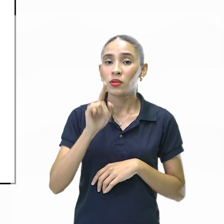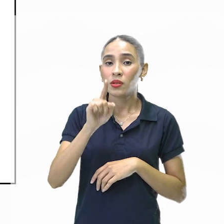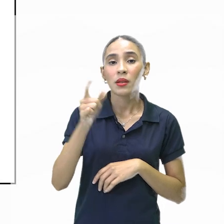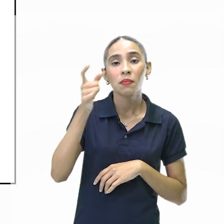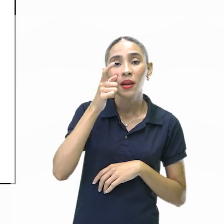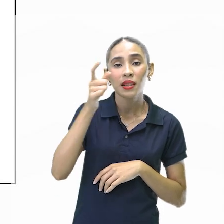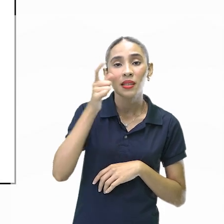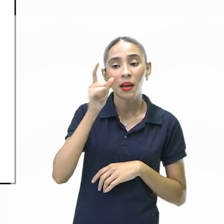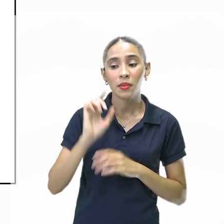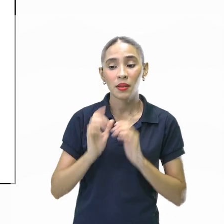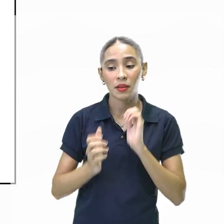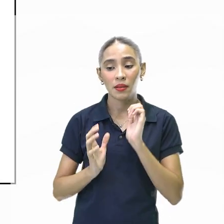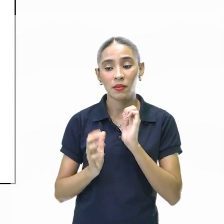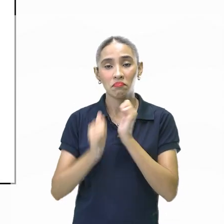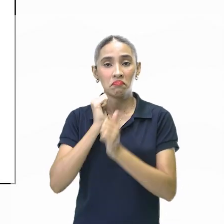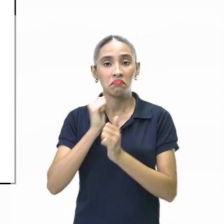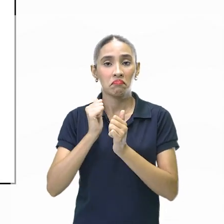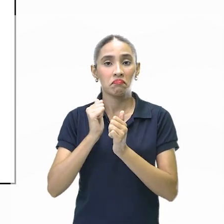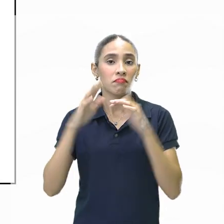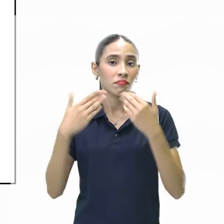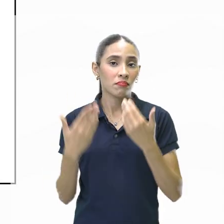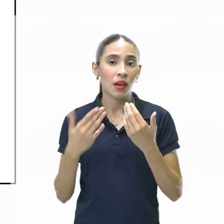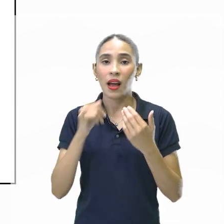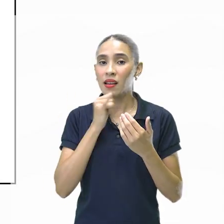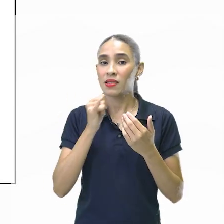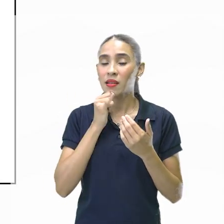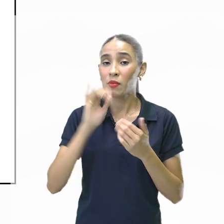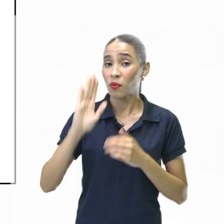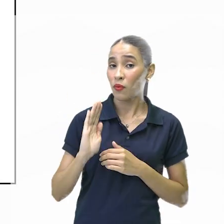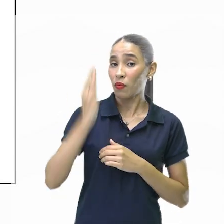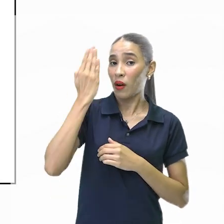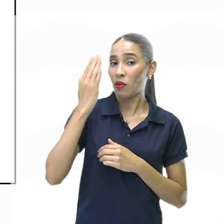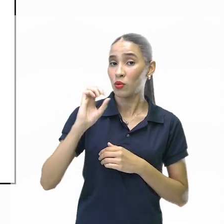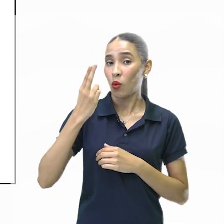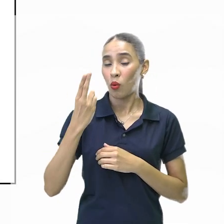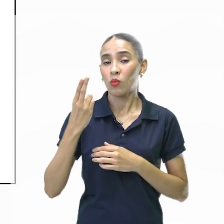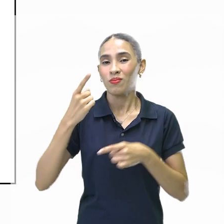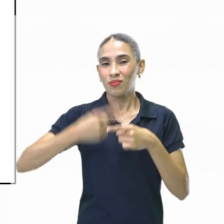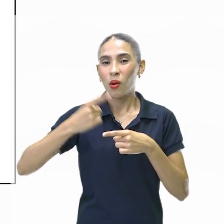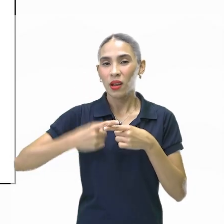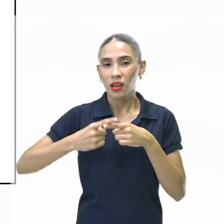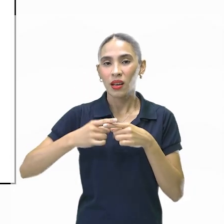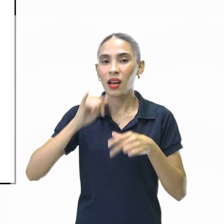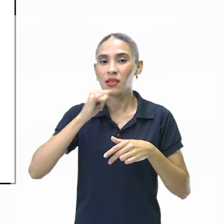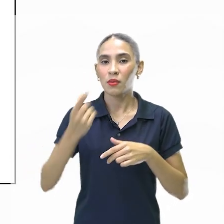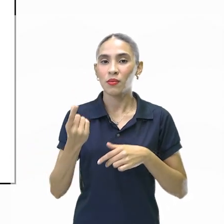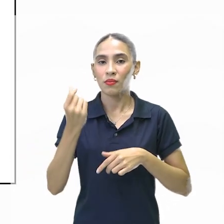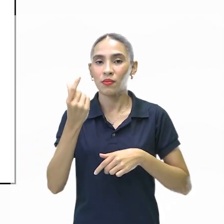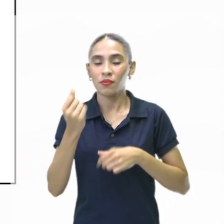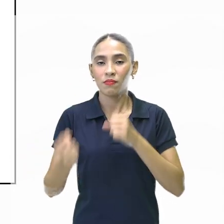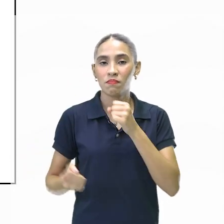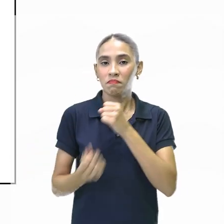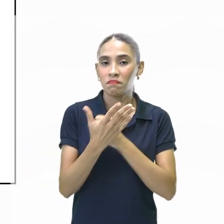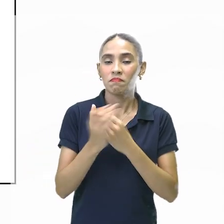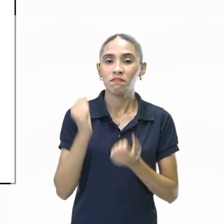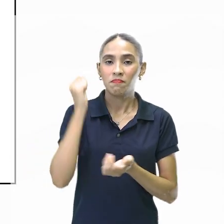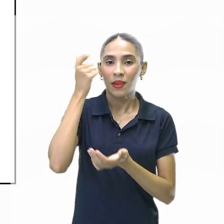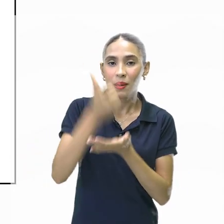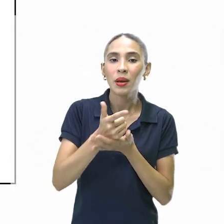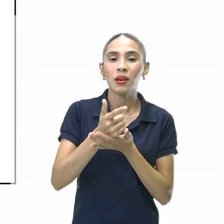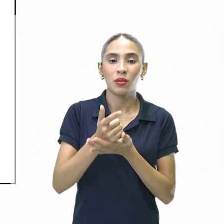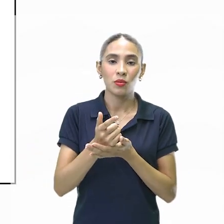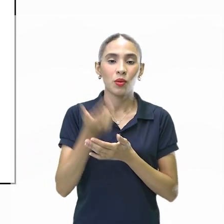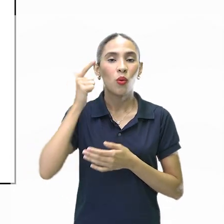uma competição pode ser um resultado maquiado por conta dessas questões de propina, né? De pagamento aí para